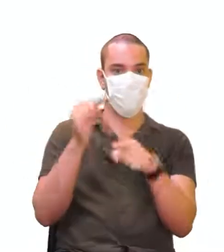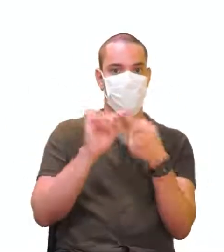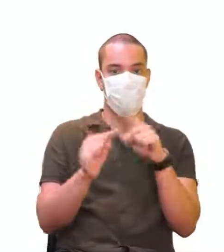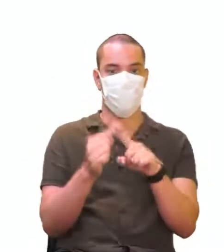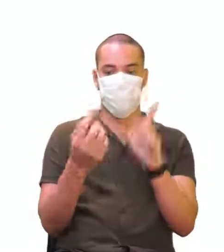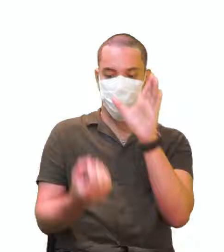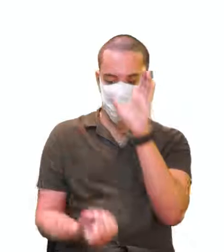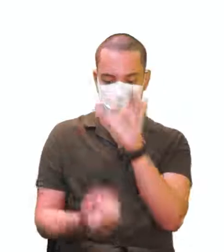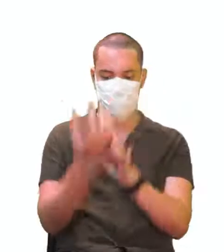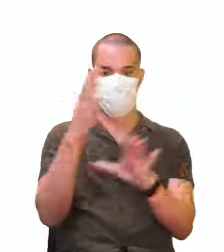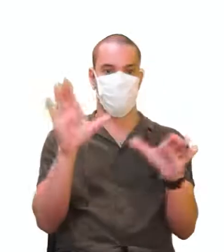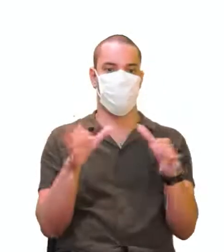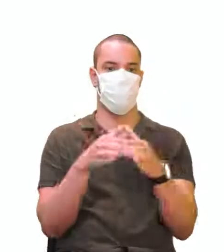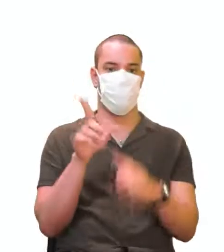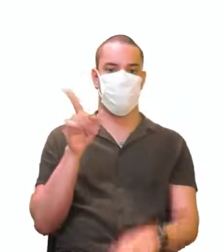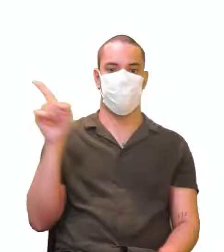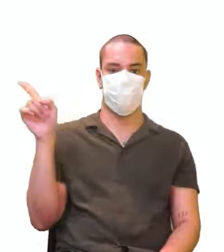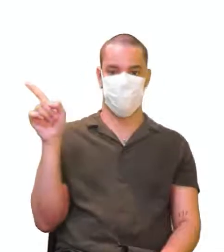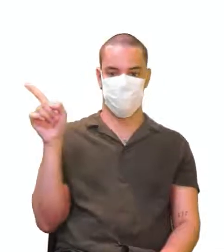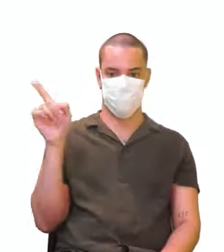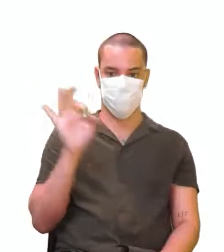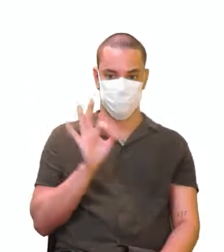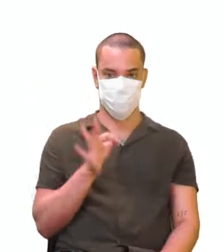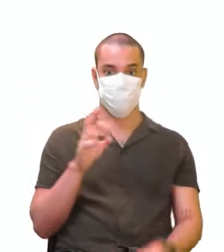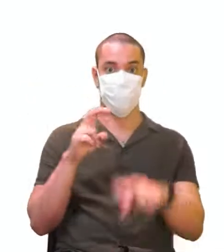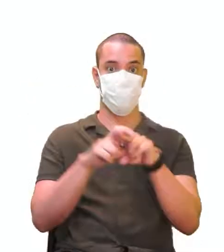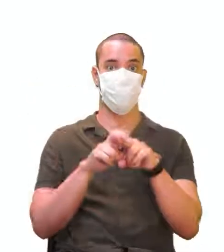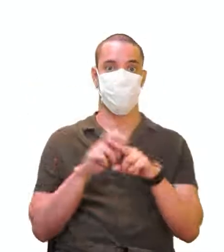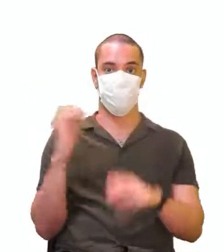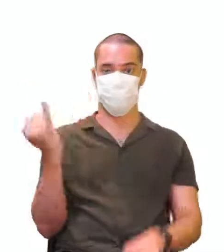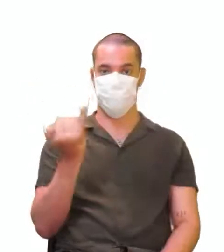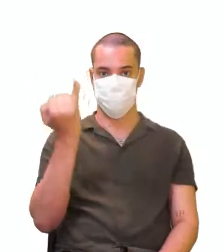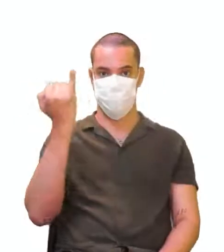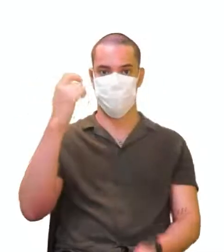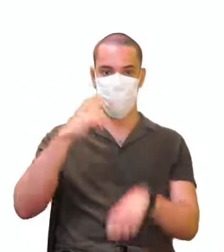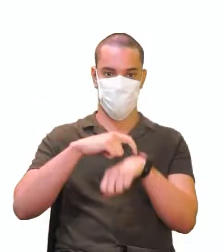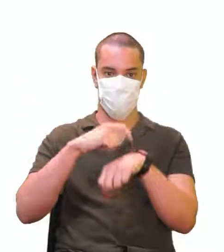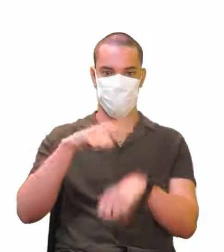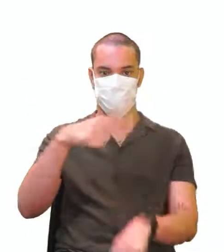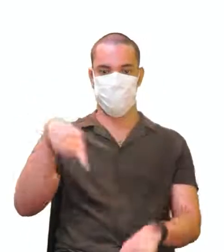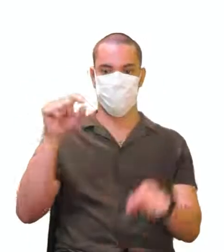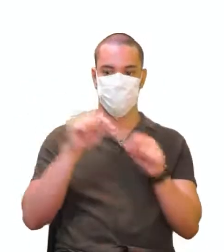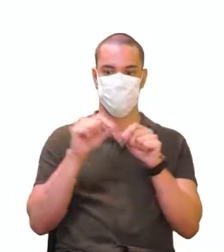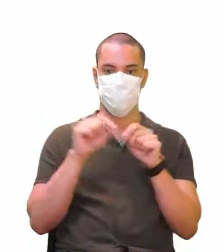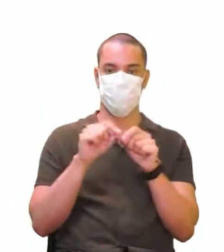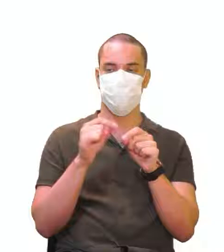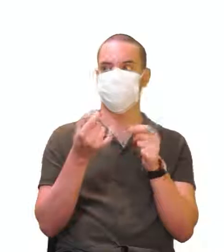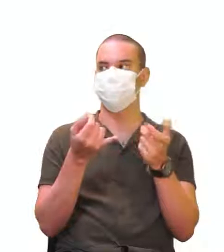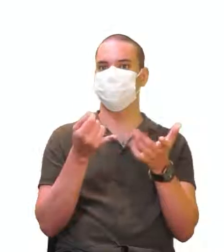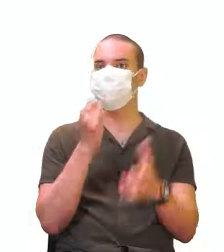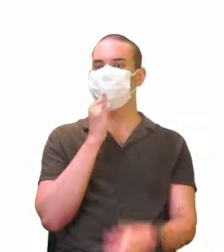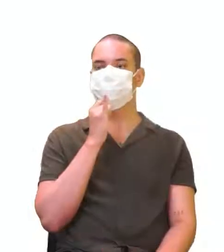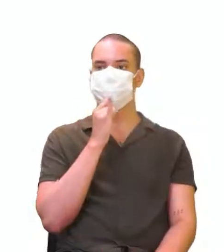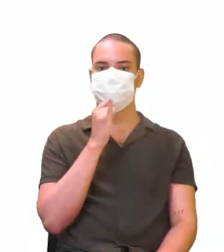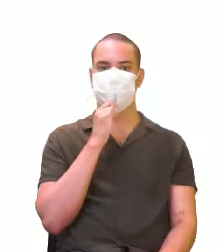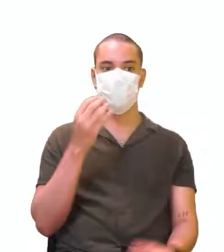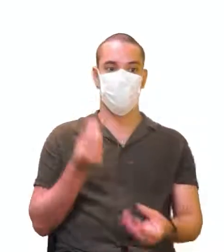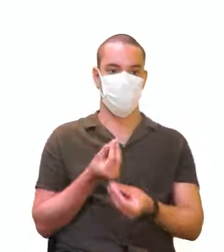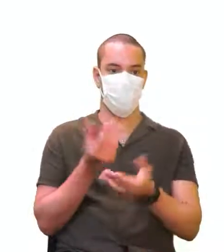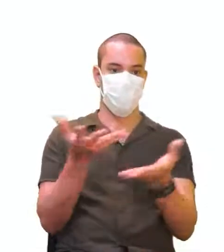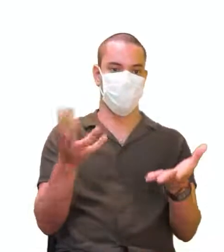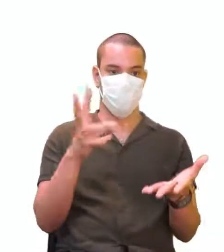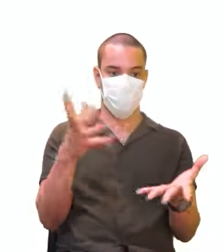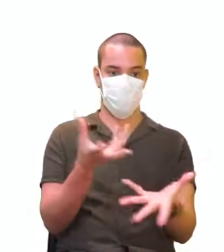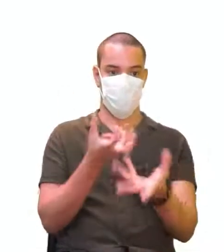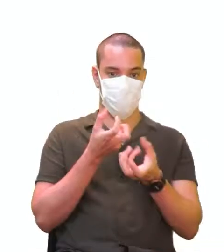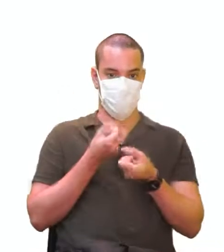para formar esses grupamentos sanguíneos. Por isso é importante na hora que você vai fazer, então, a doação ou